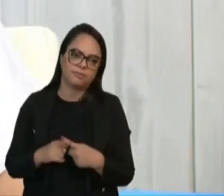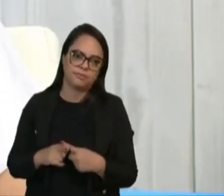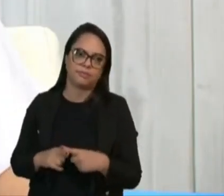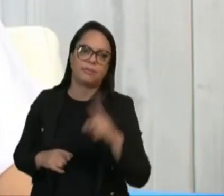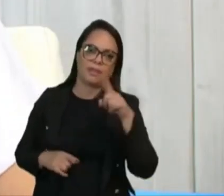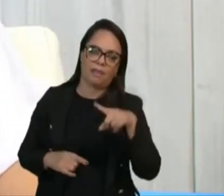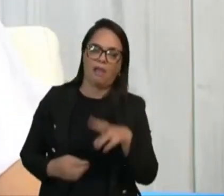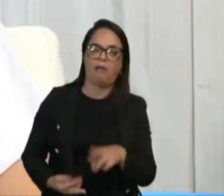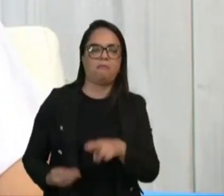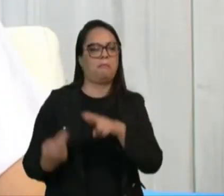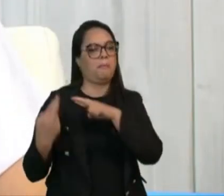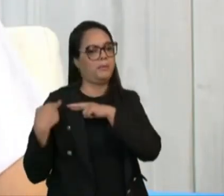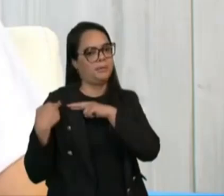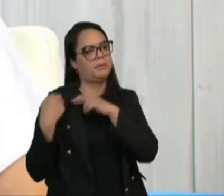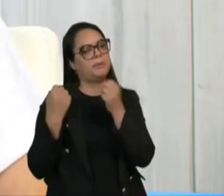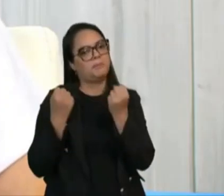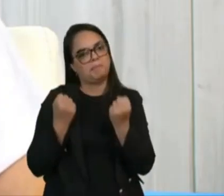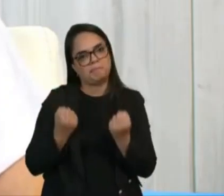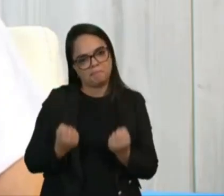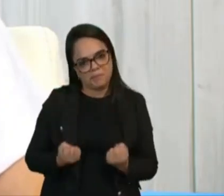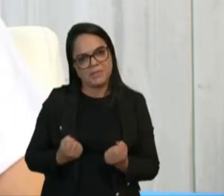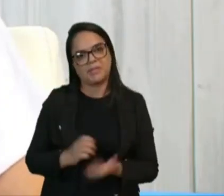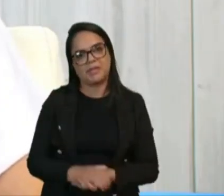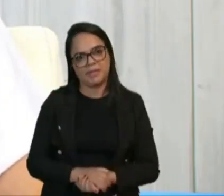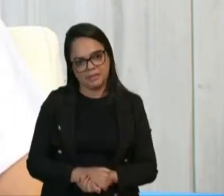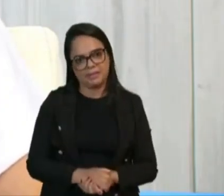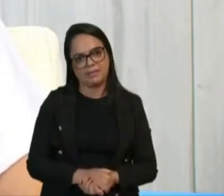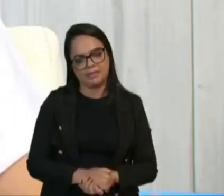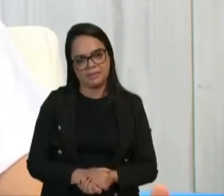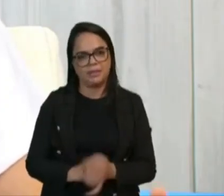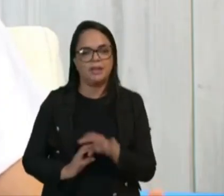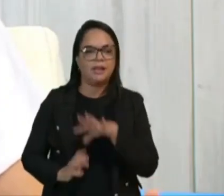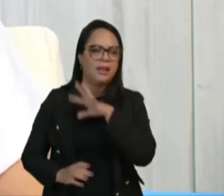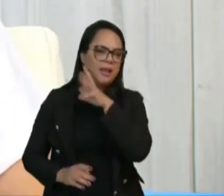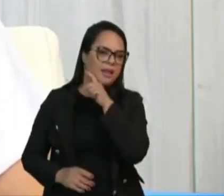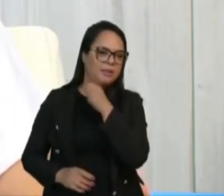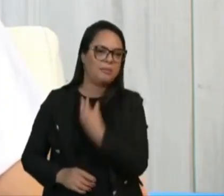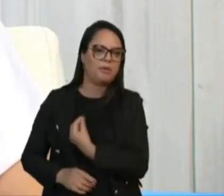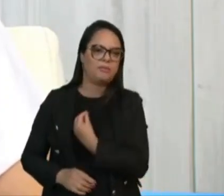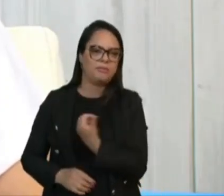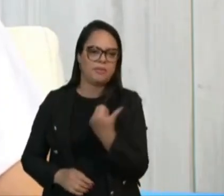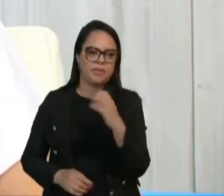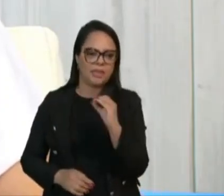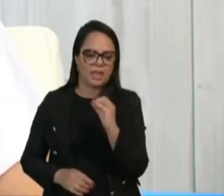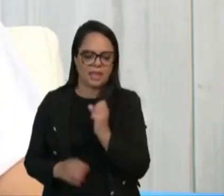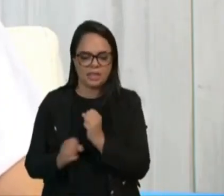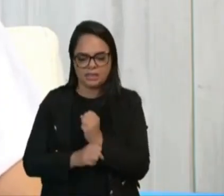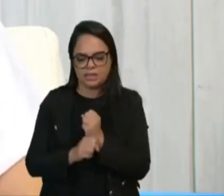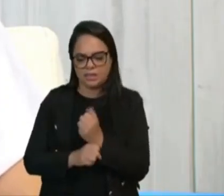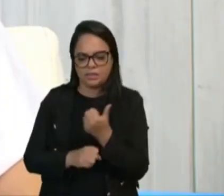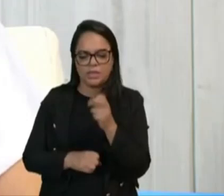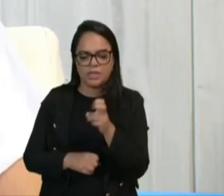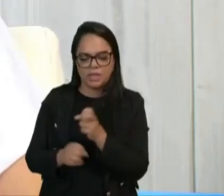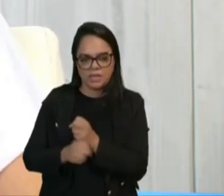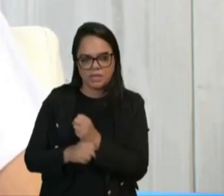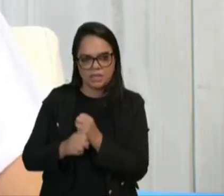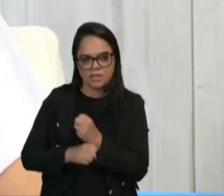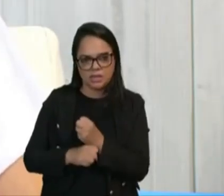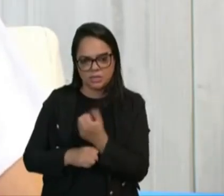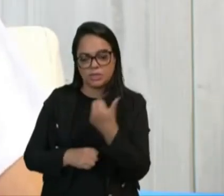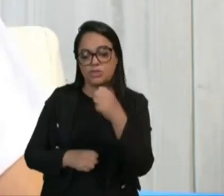uma responsabilidade. Um animal aí vive 10, 15, 18, 20 anos. E aí,